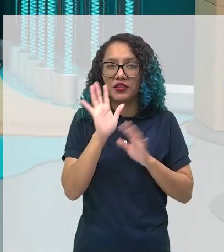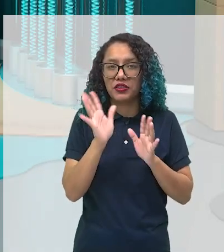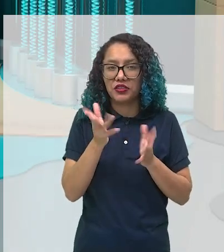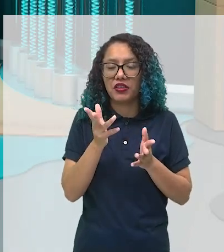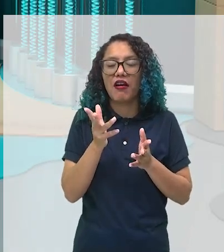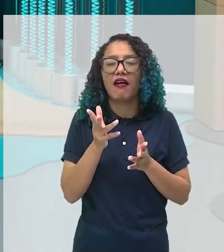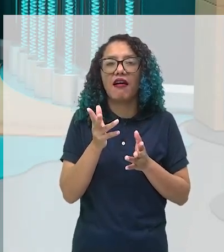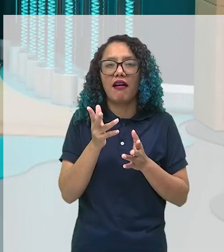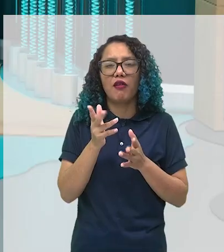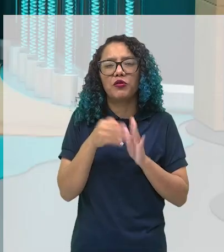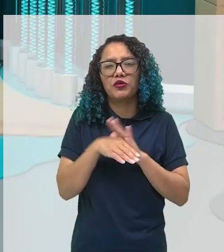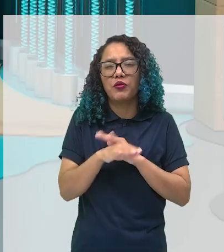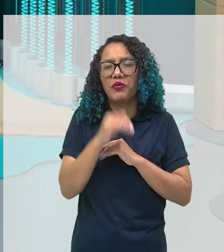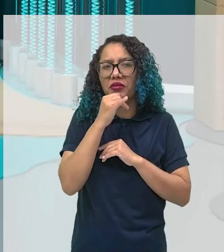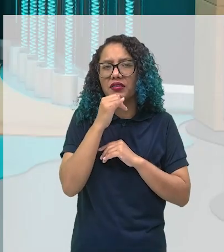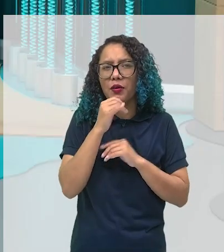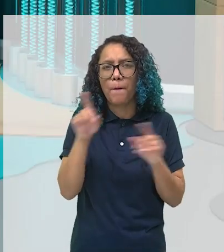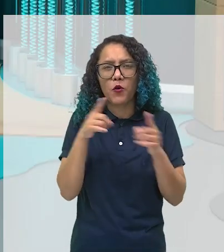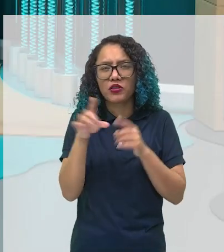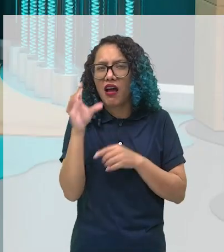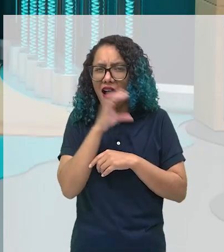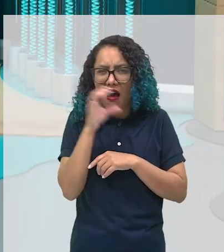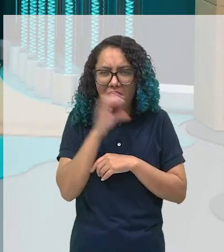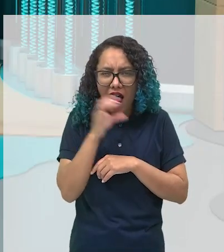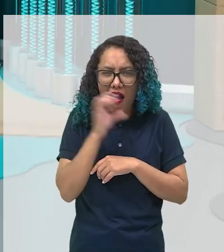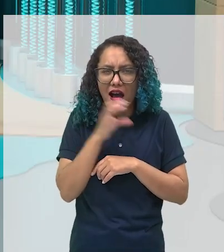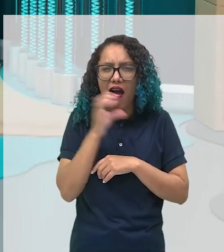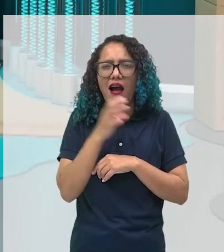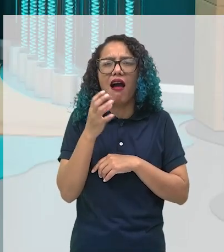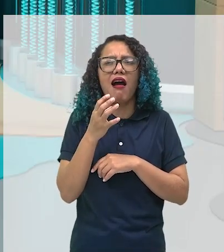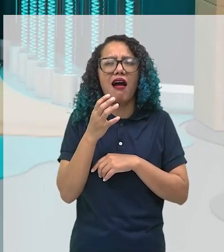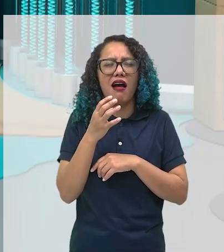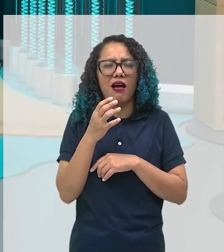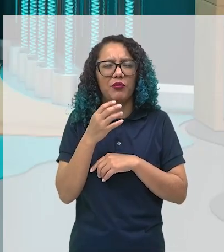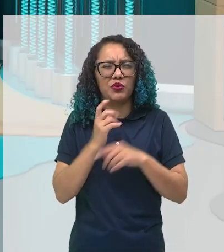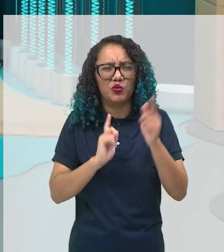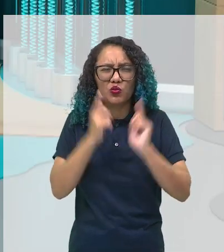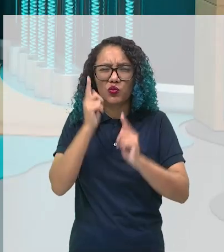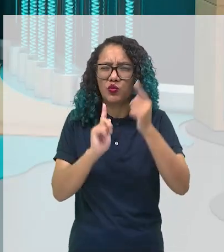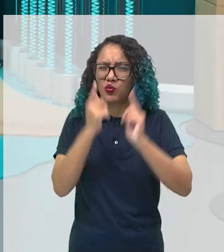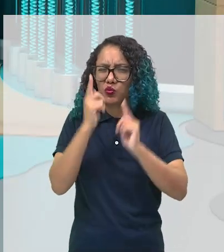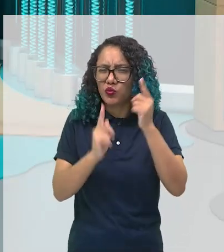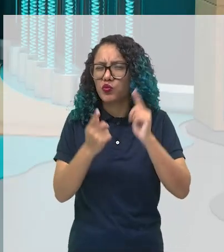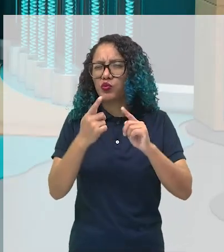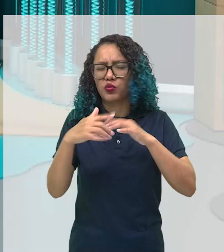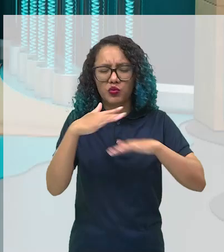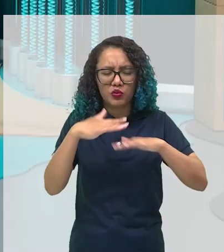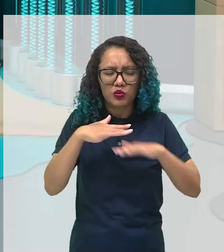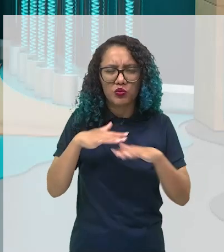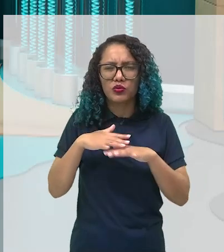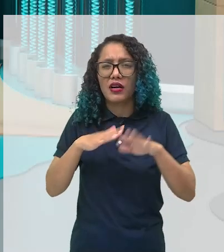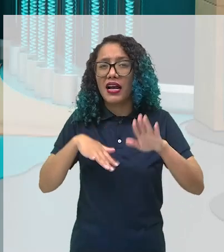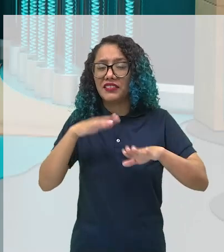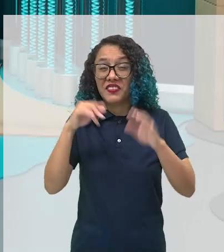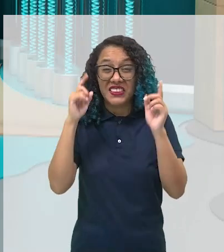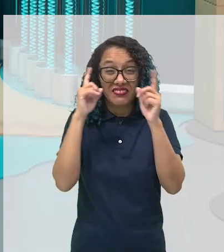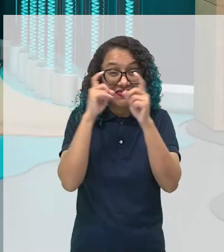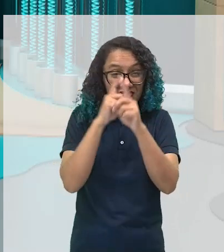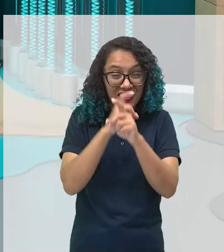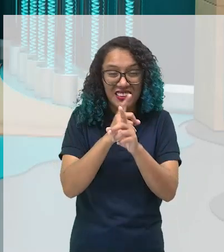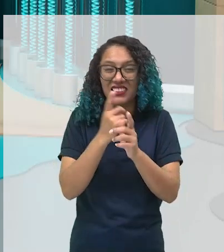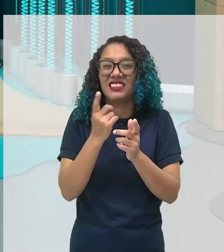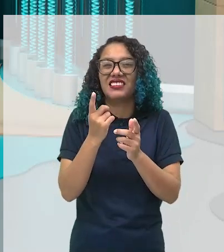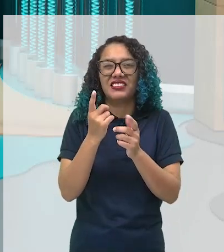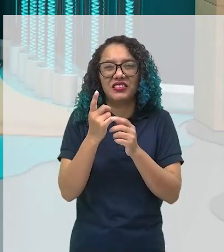ver, muito acelerada, né, com muitos gestos, muitos passos, muitas vezes até difíceis